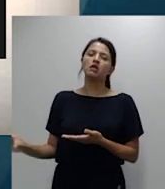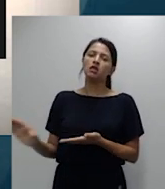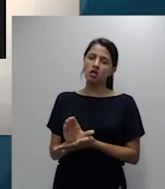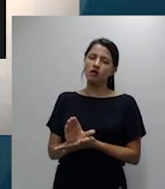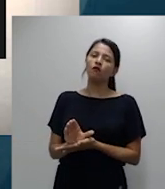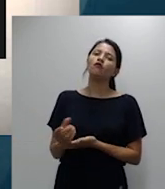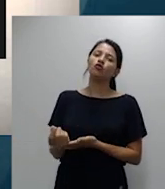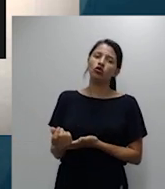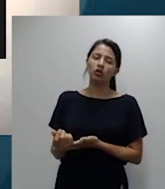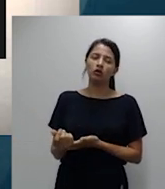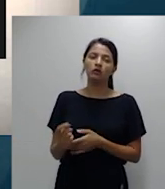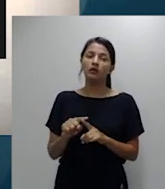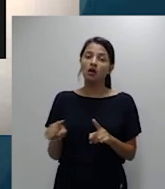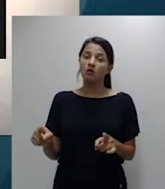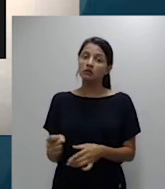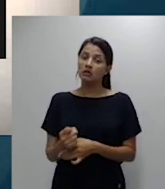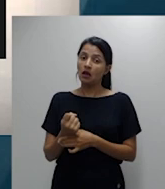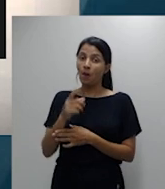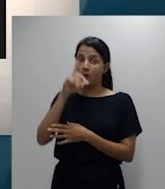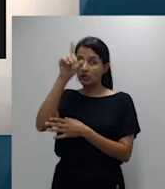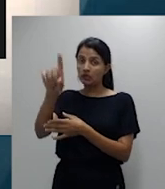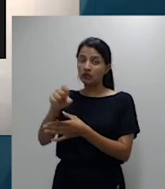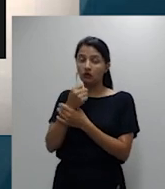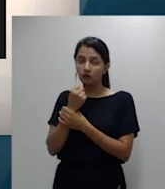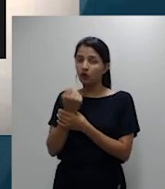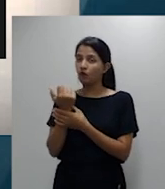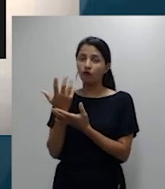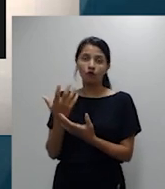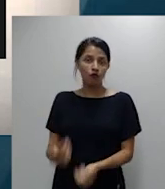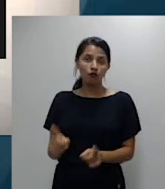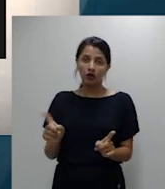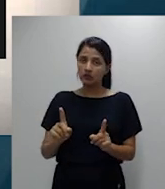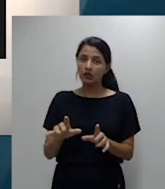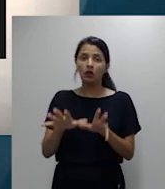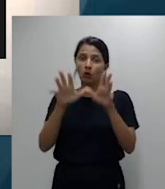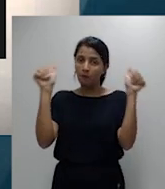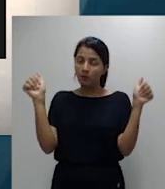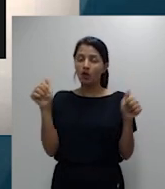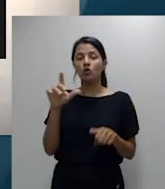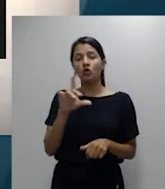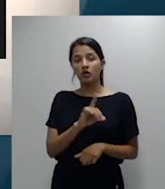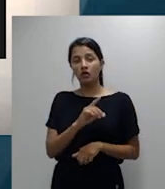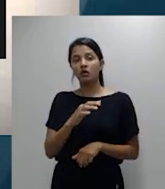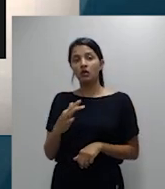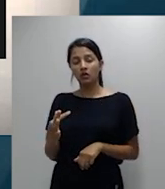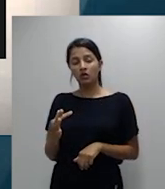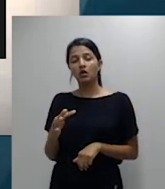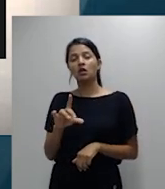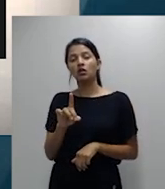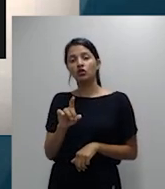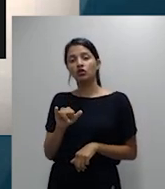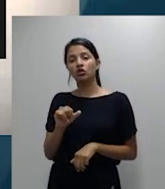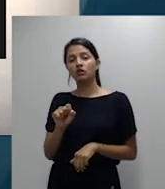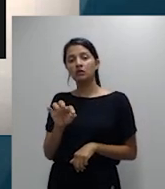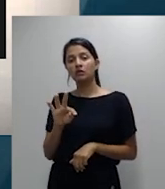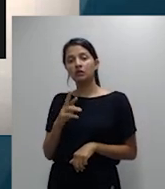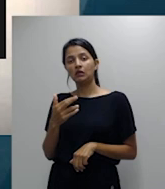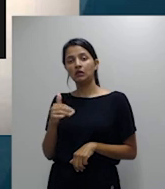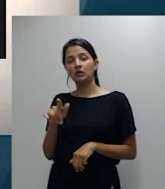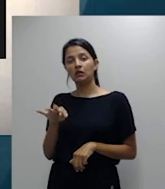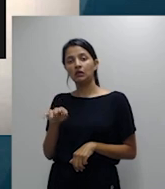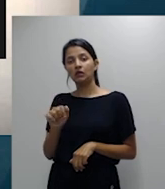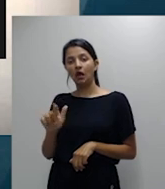tanta segurança que acabou o centro de negado pelo acordo entre tal a competente originária